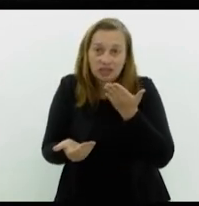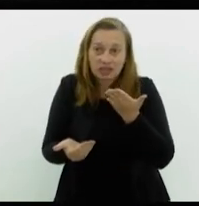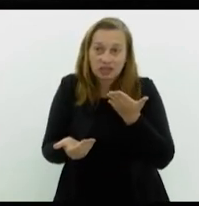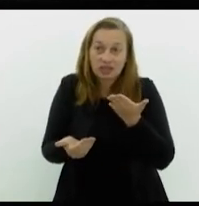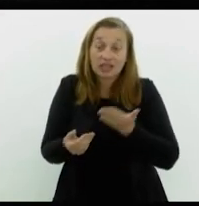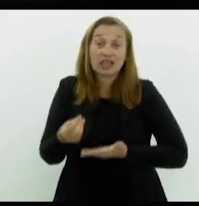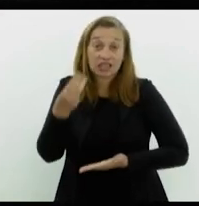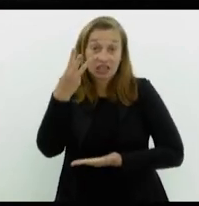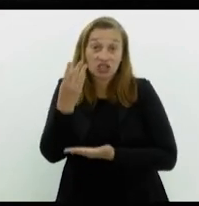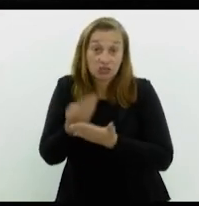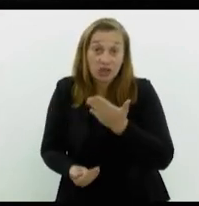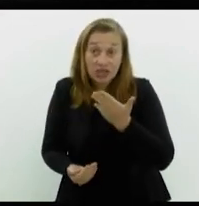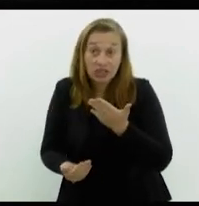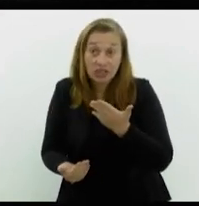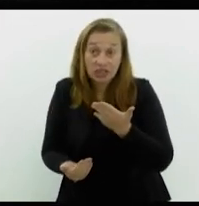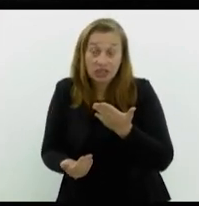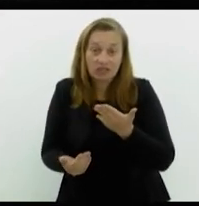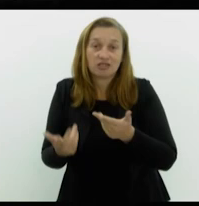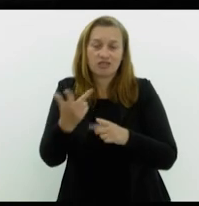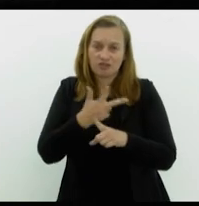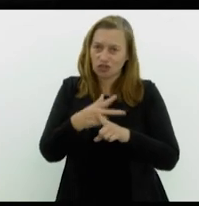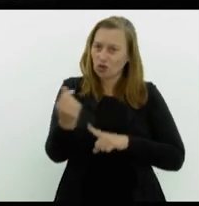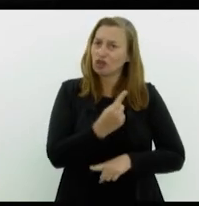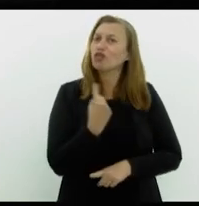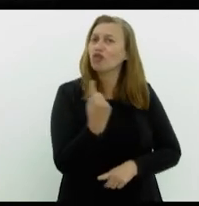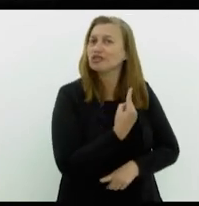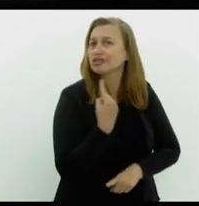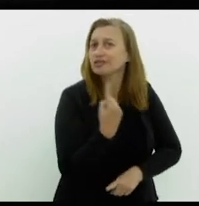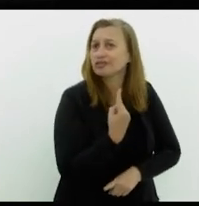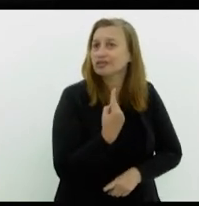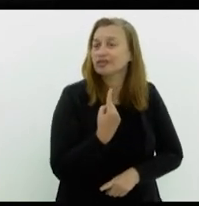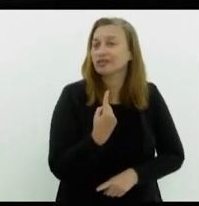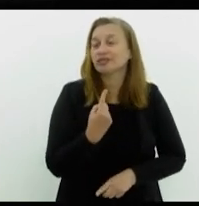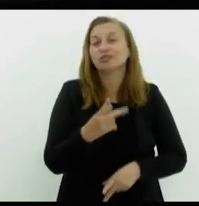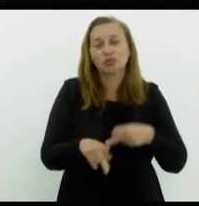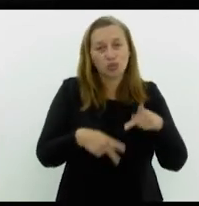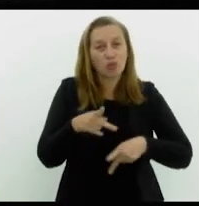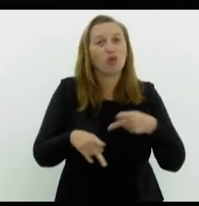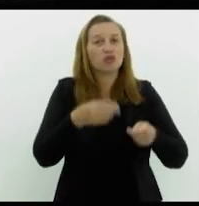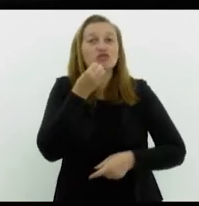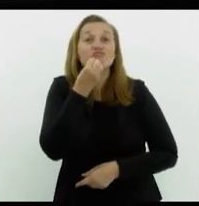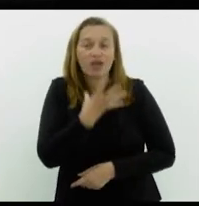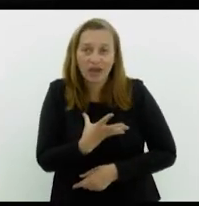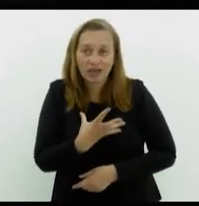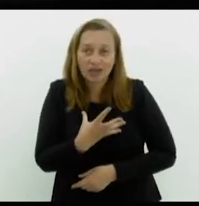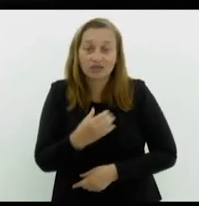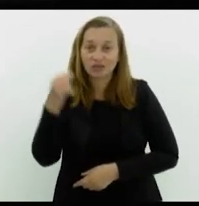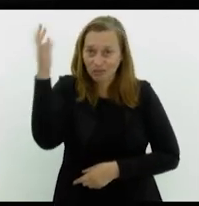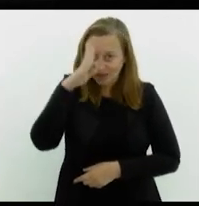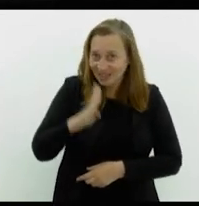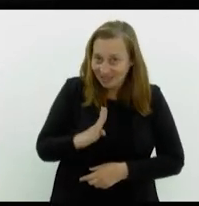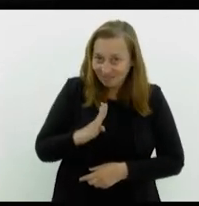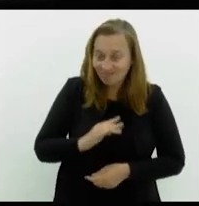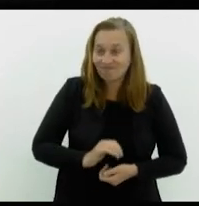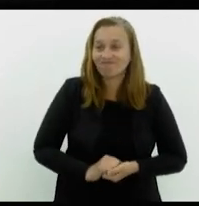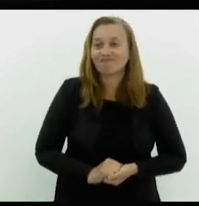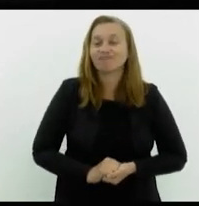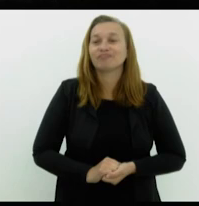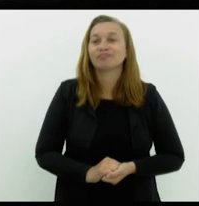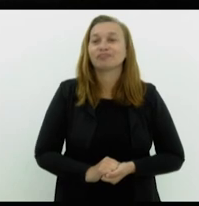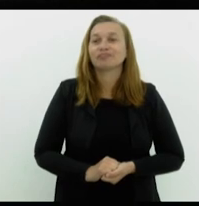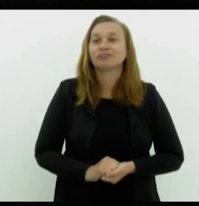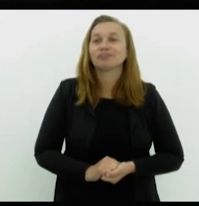Derrotas essas que são vitórias para a população de bem do Brasil.